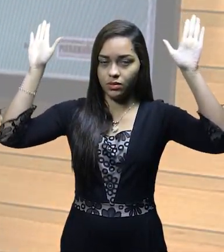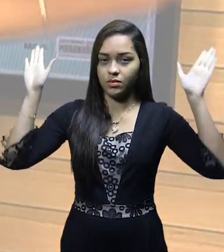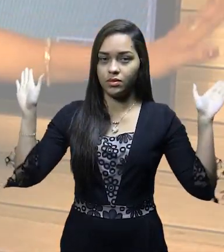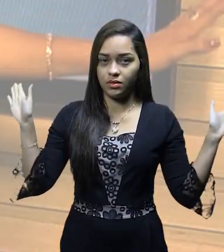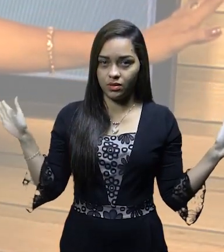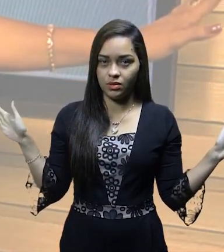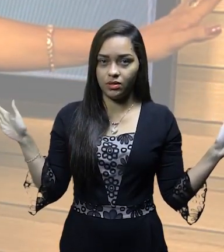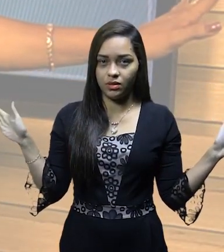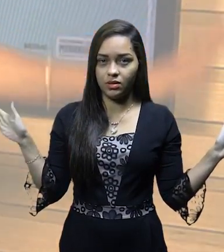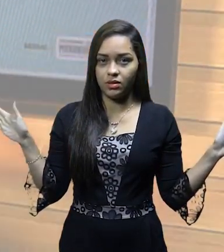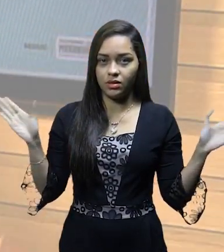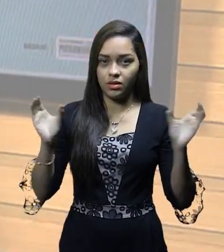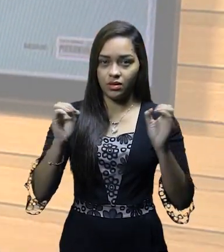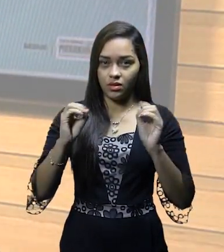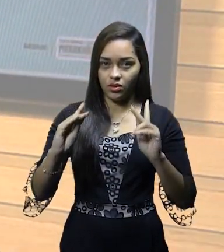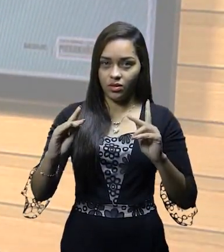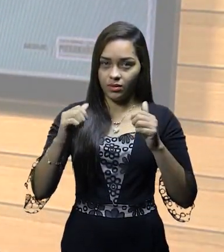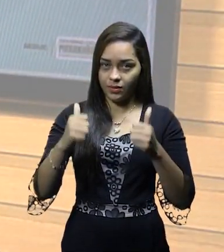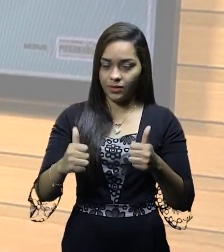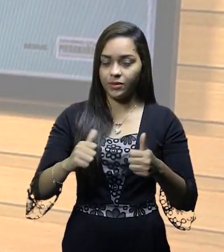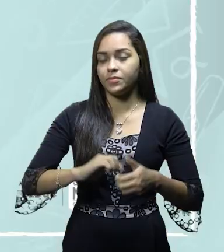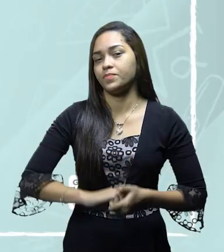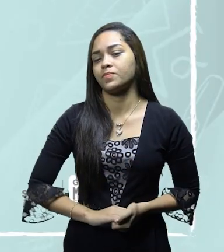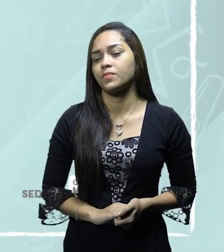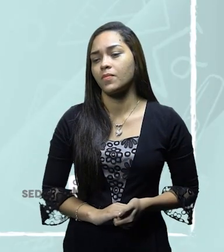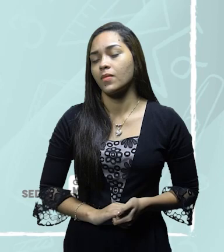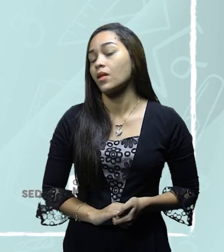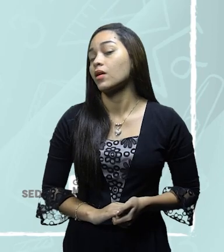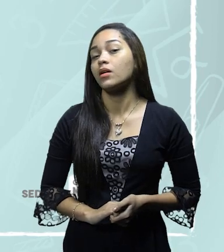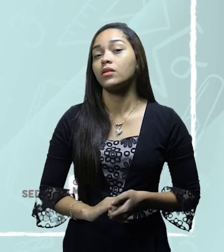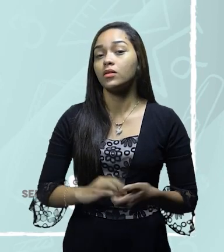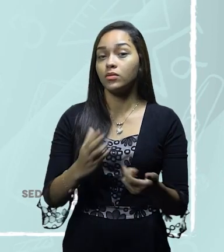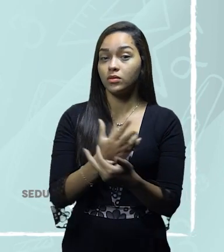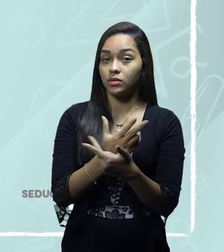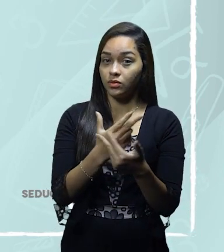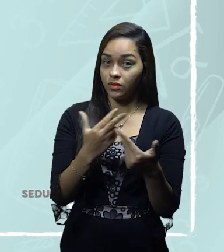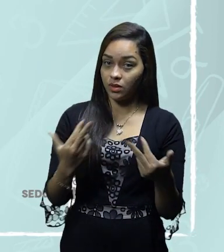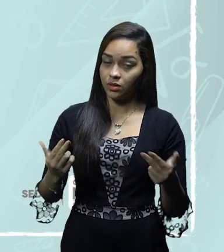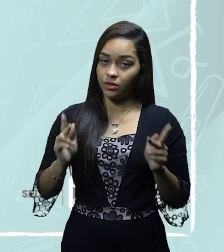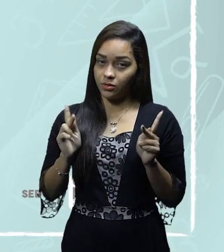para cima, com a mão no meio, né? Fica fazendo essas posições aqui.